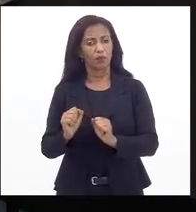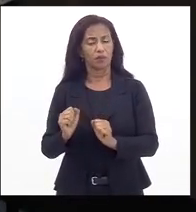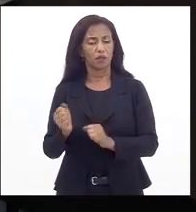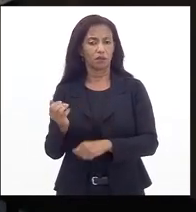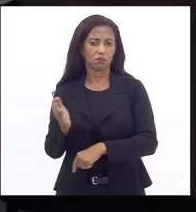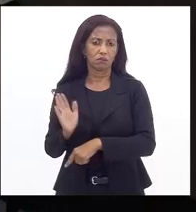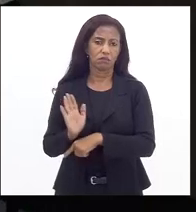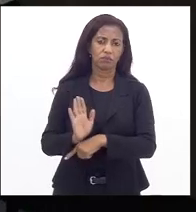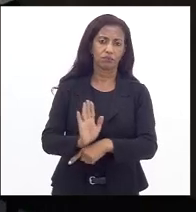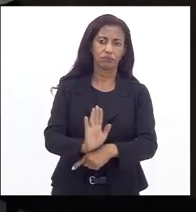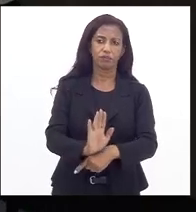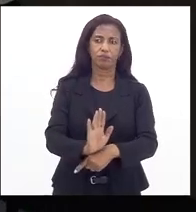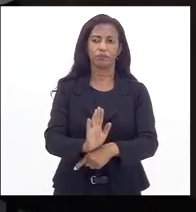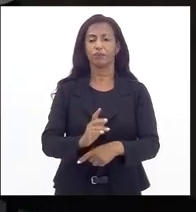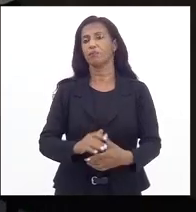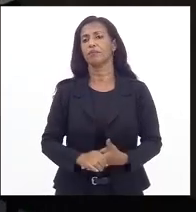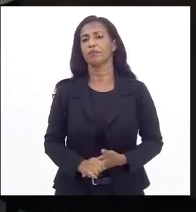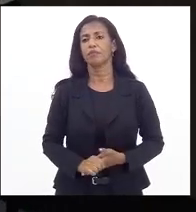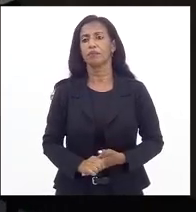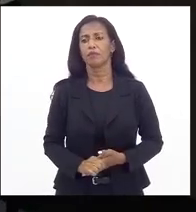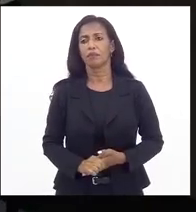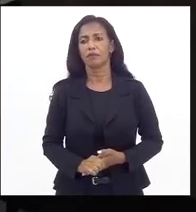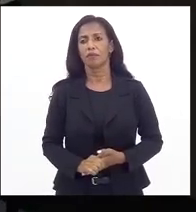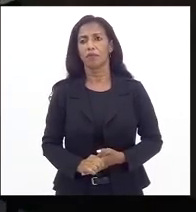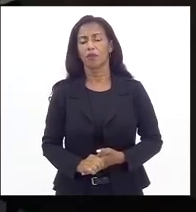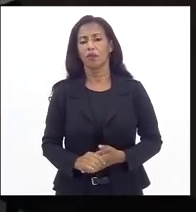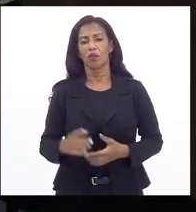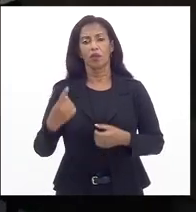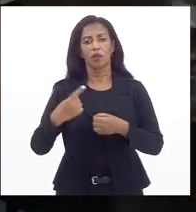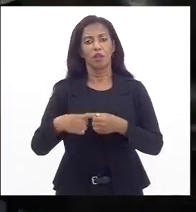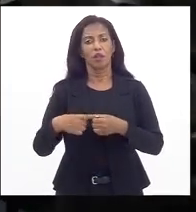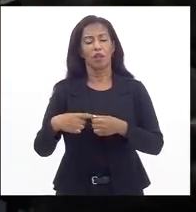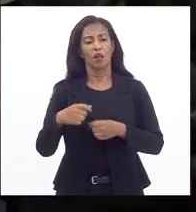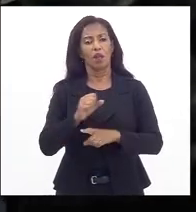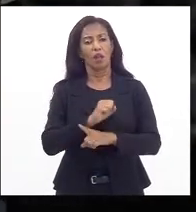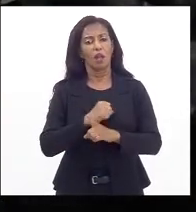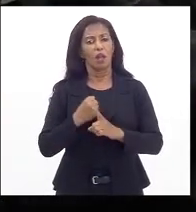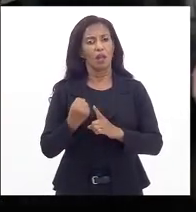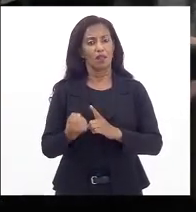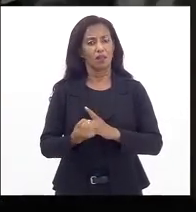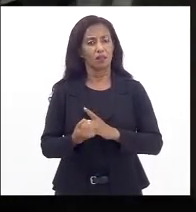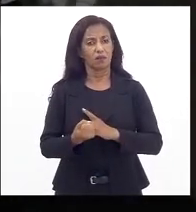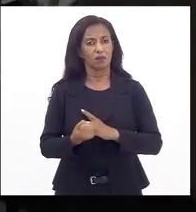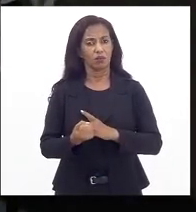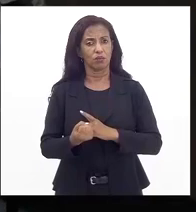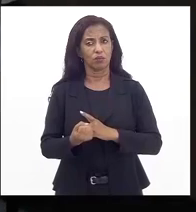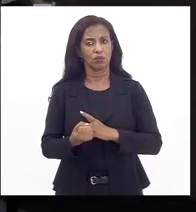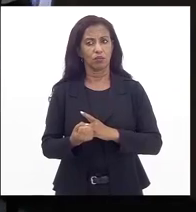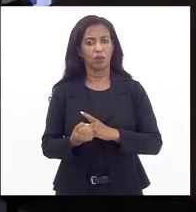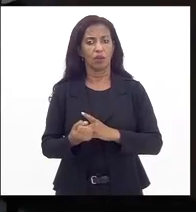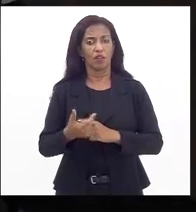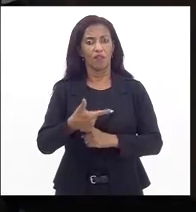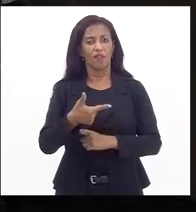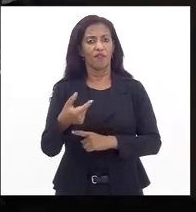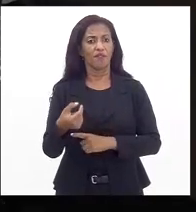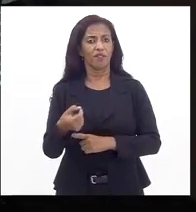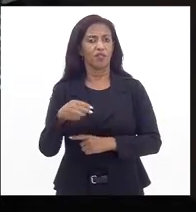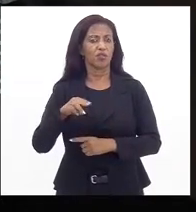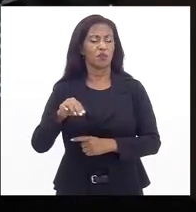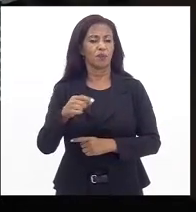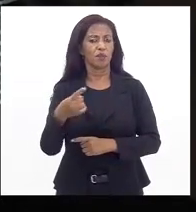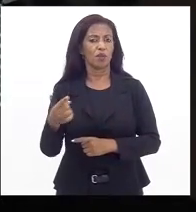transferir Oi para o Fundo Municipal de assistência social da capital 20